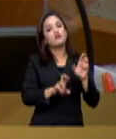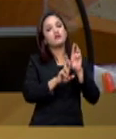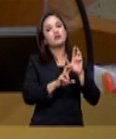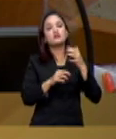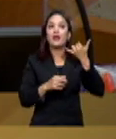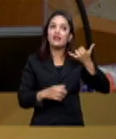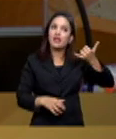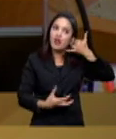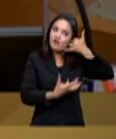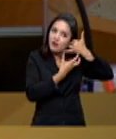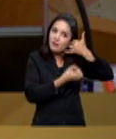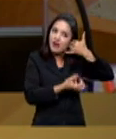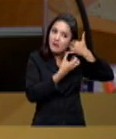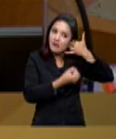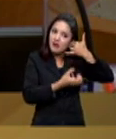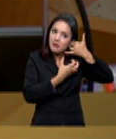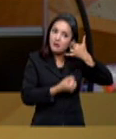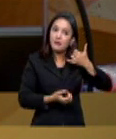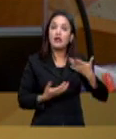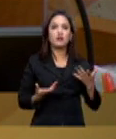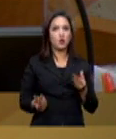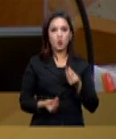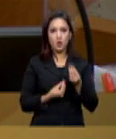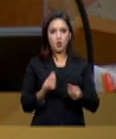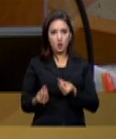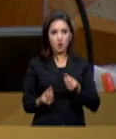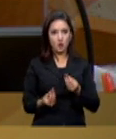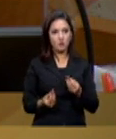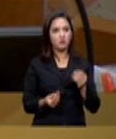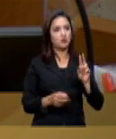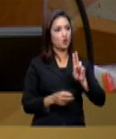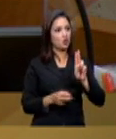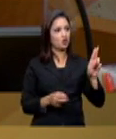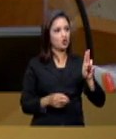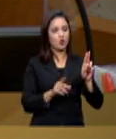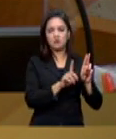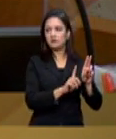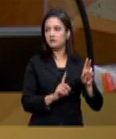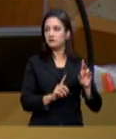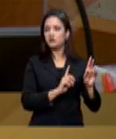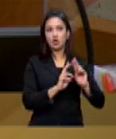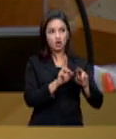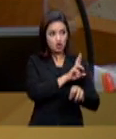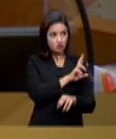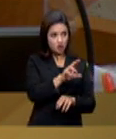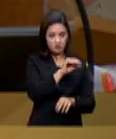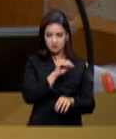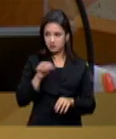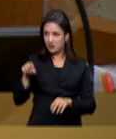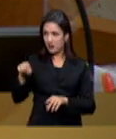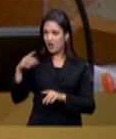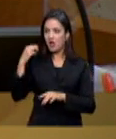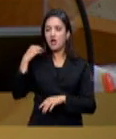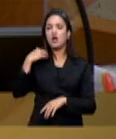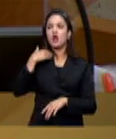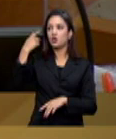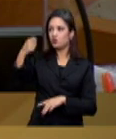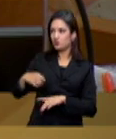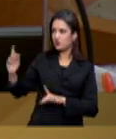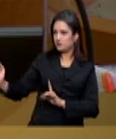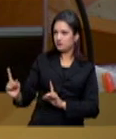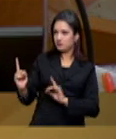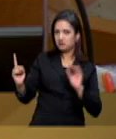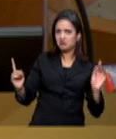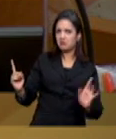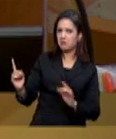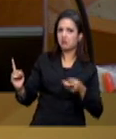interceptação telefônica. Levaram lá o nome dele a um juiz que foi compreensivo com aquele tipo de coisa, havia uma representação,